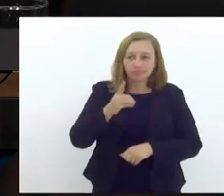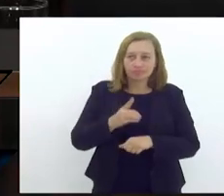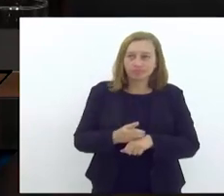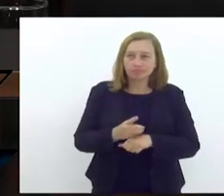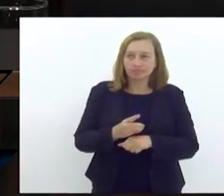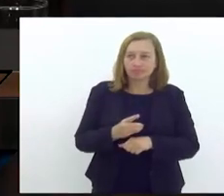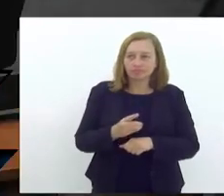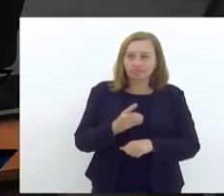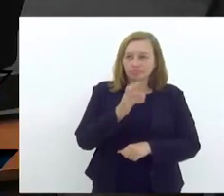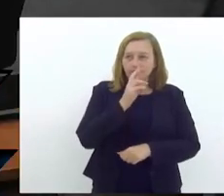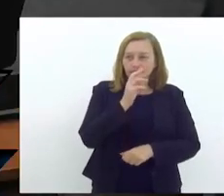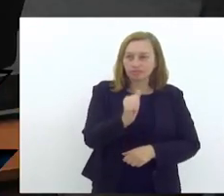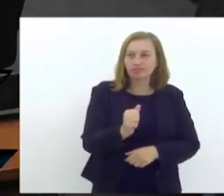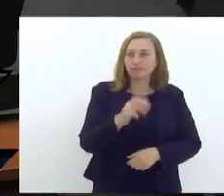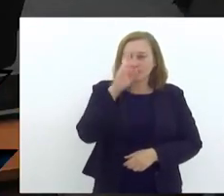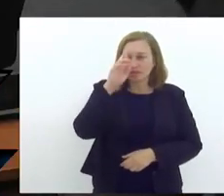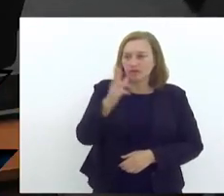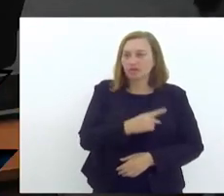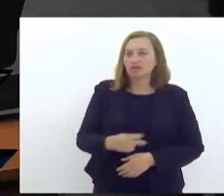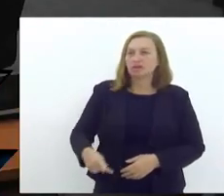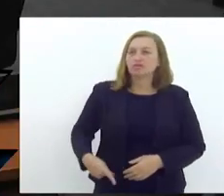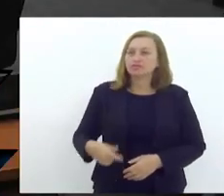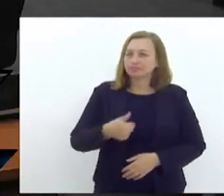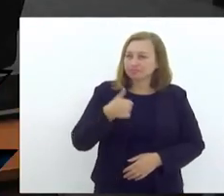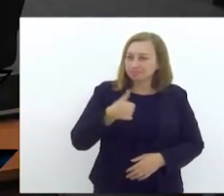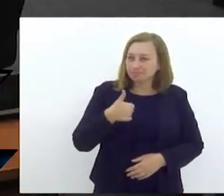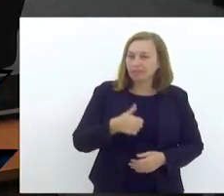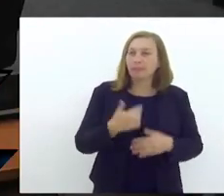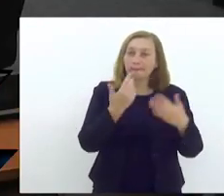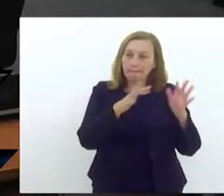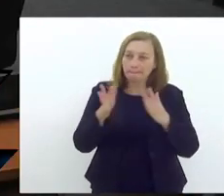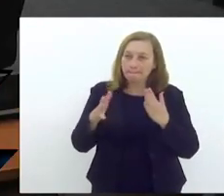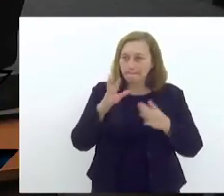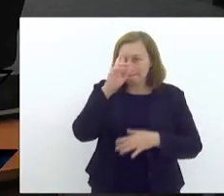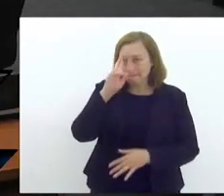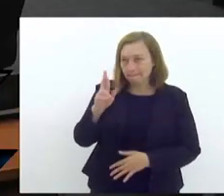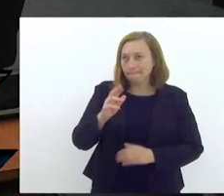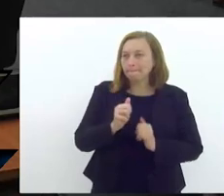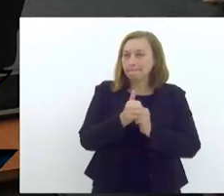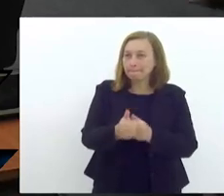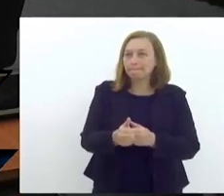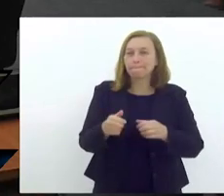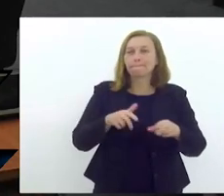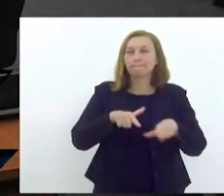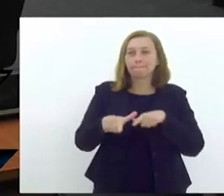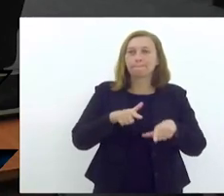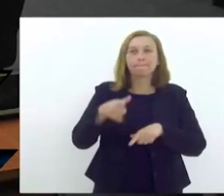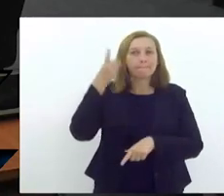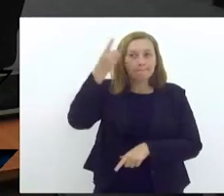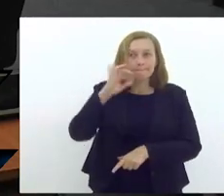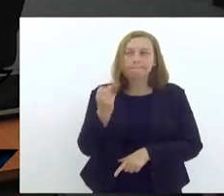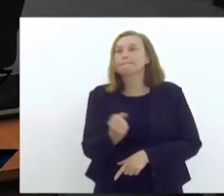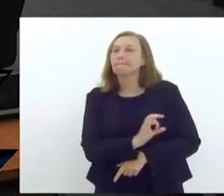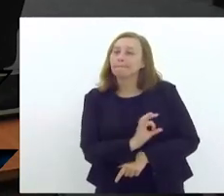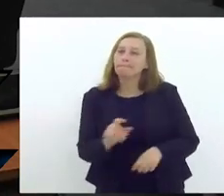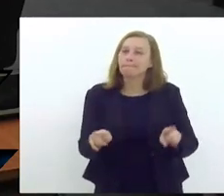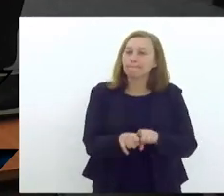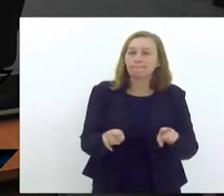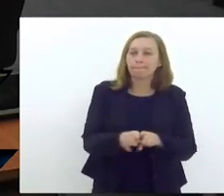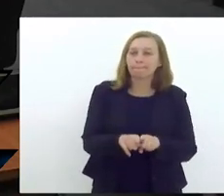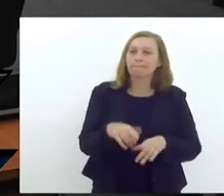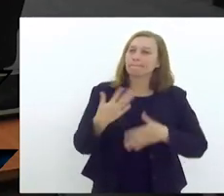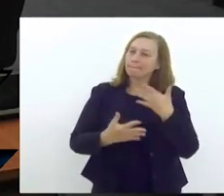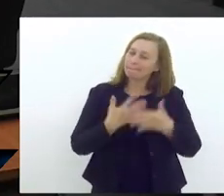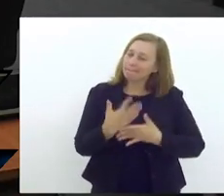Amorim senhora Presidente primeiro lugar parabenizar vossa excelência pela condição de trabalho deputada Marta Rocha também muito